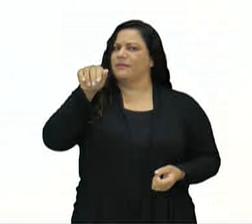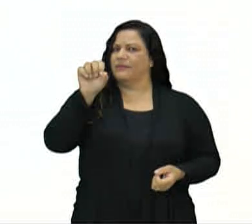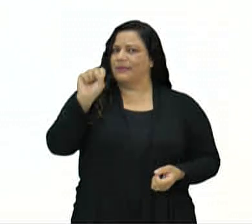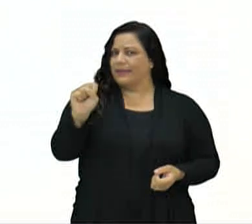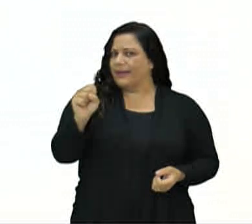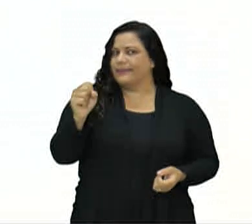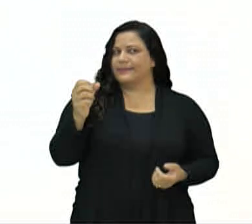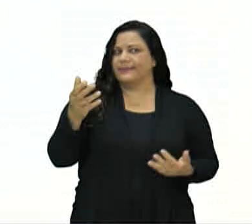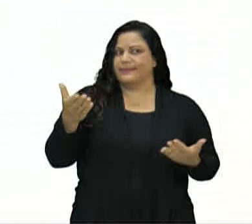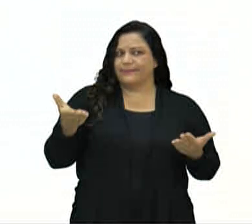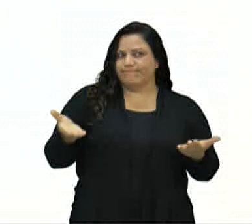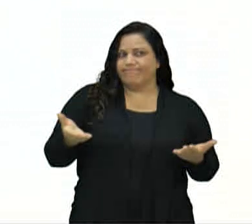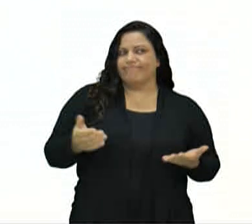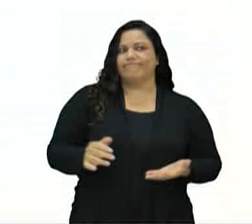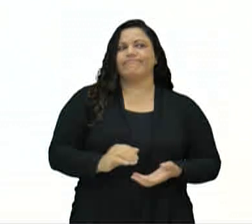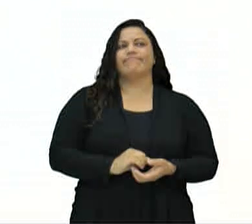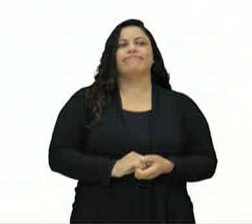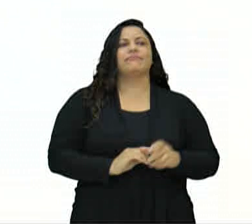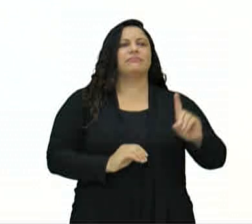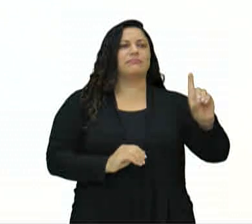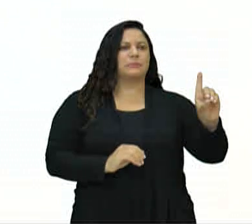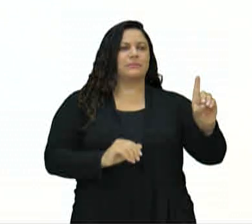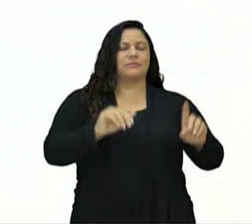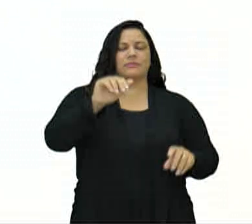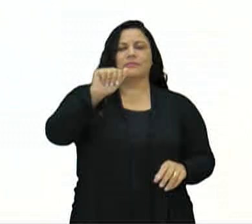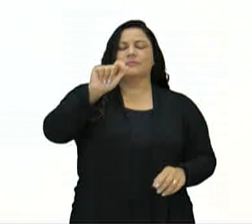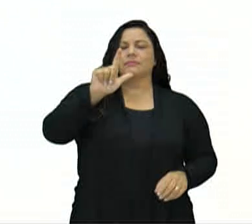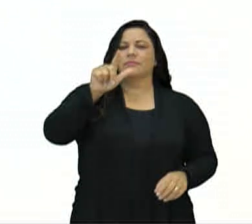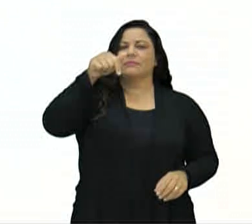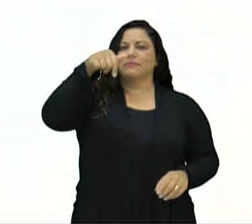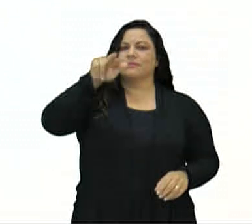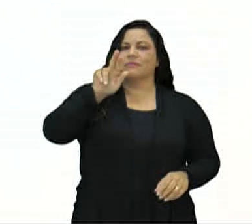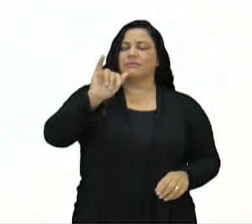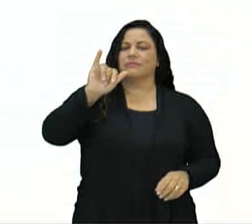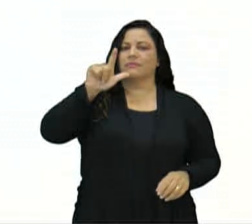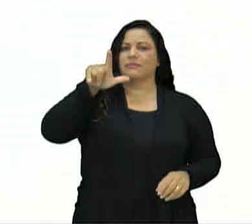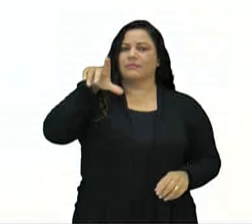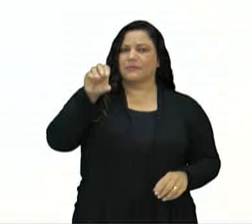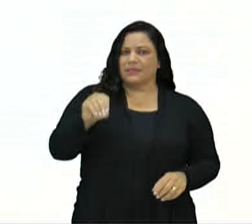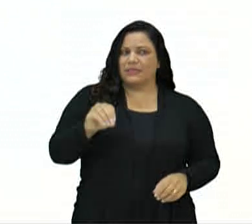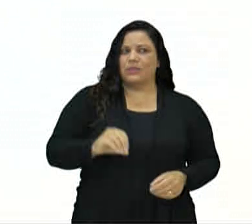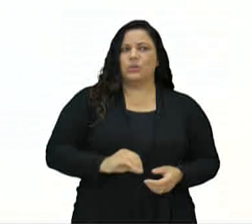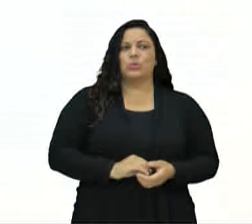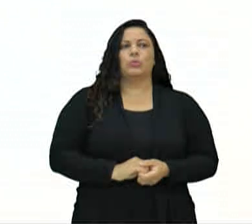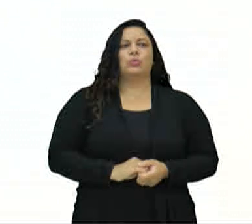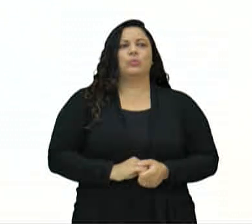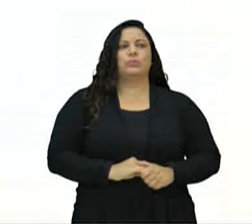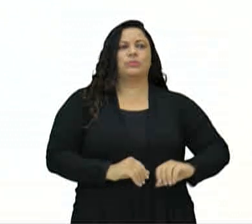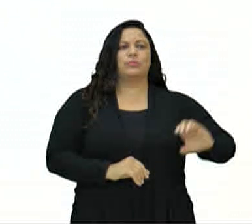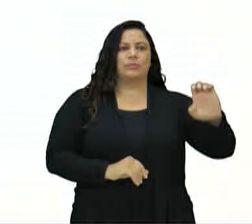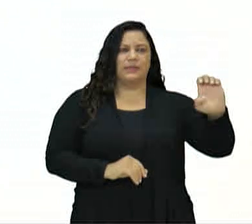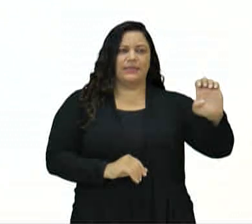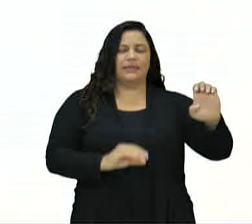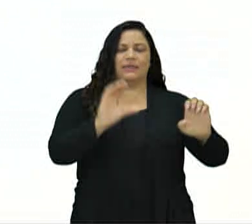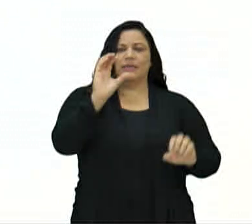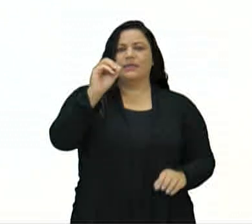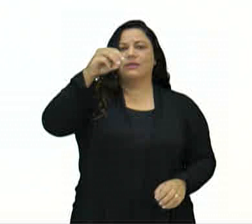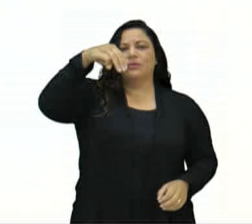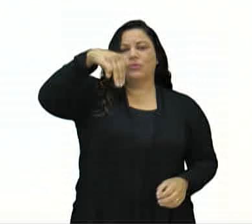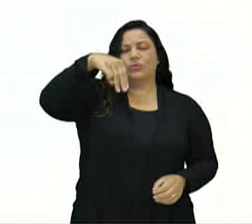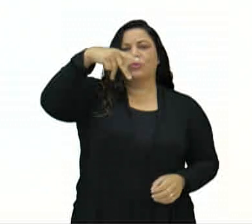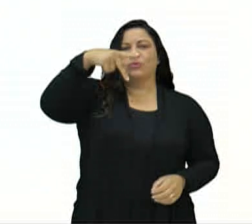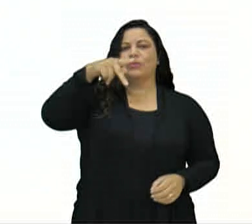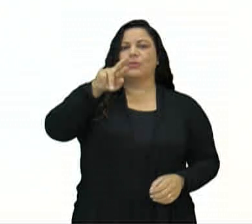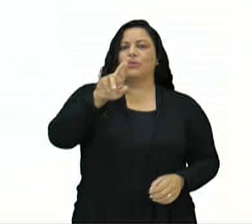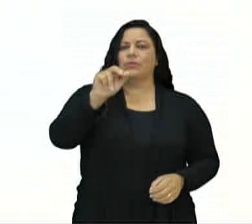la D, eu sempre alquilo minha hacienda para conhecidos. E em la E, estrangeiros